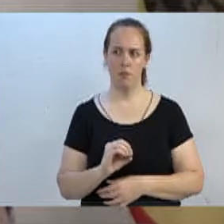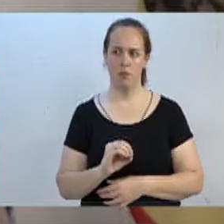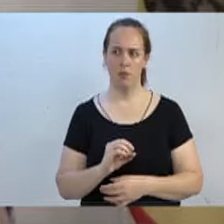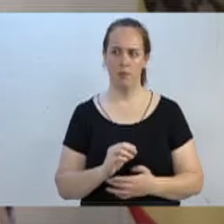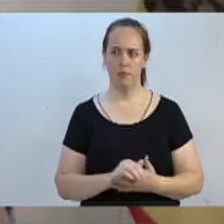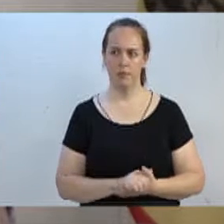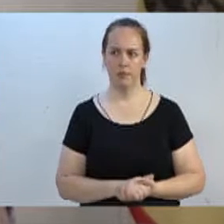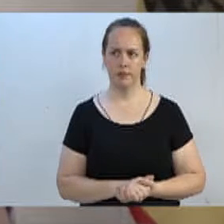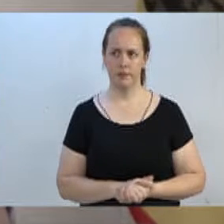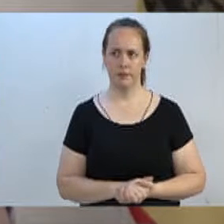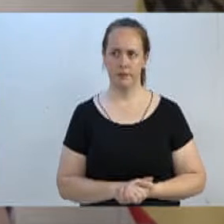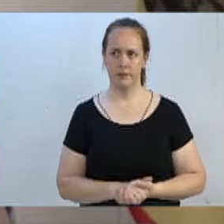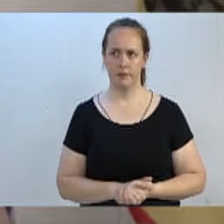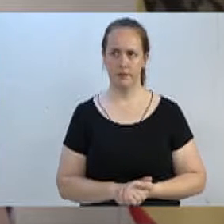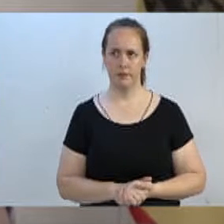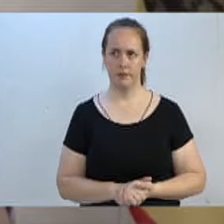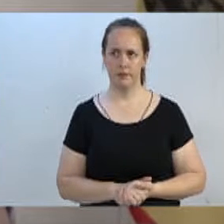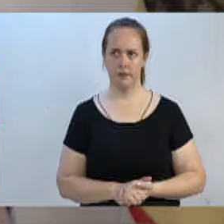Carmo.